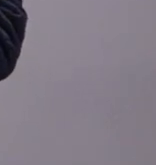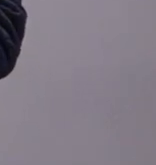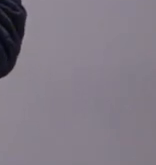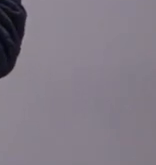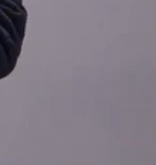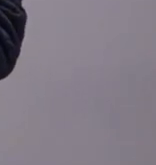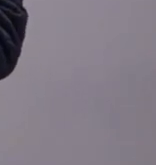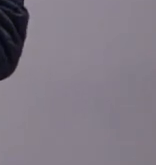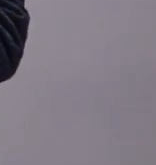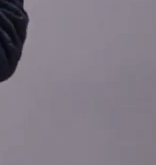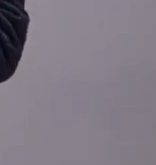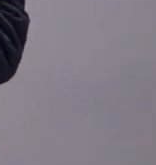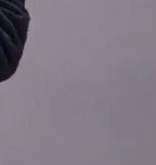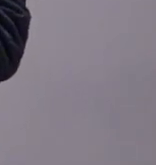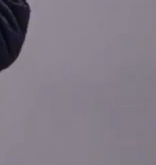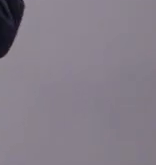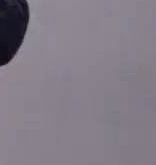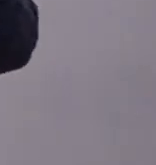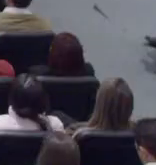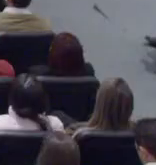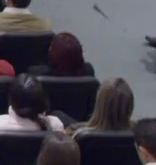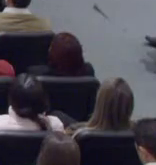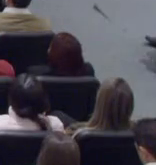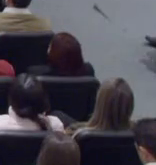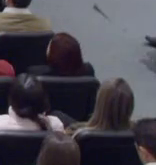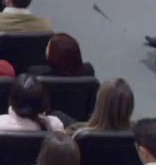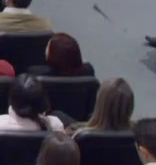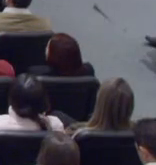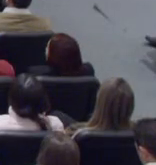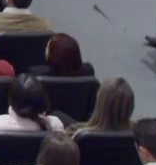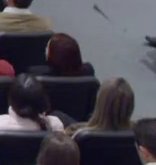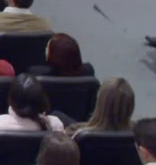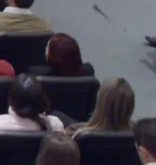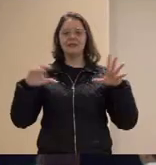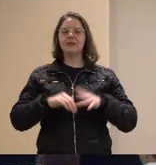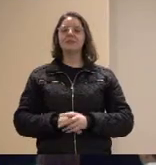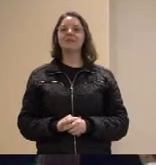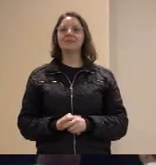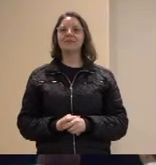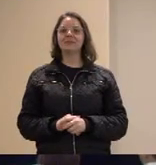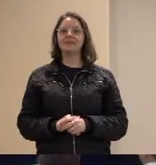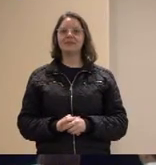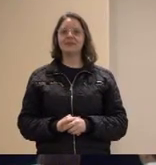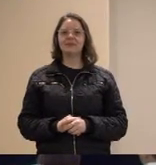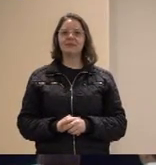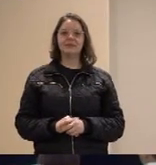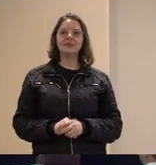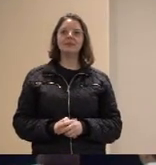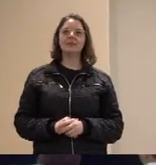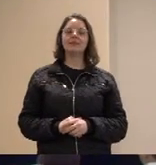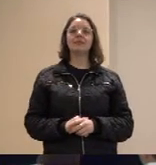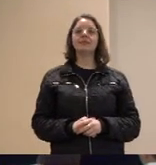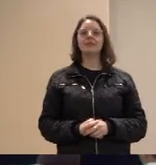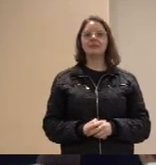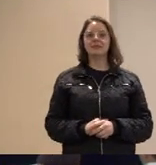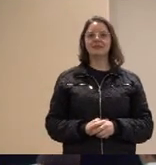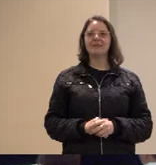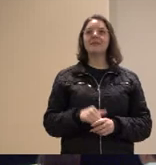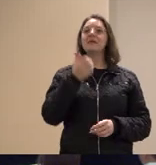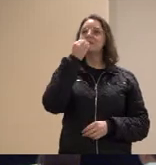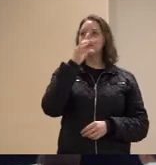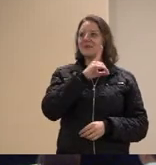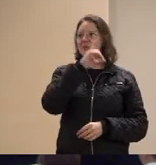Mauro Ferrandin. Obrigado, bom dia a todos e todas. Eu sou homem branco, grisalho, 51